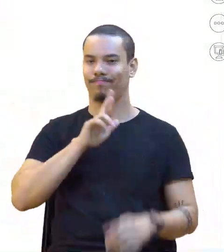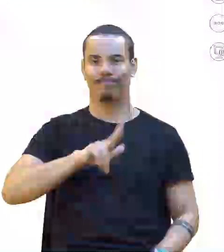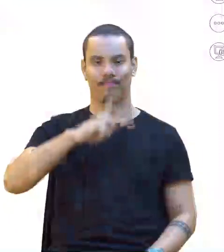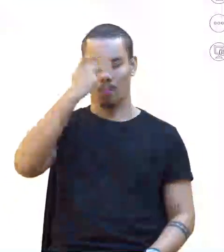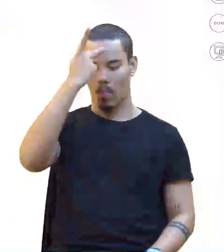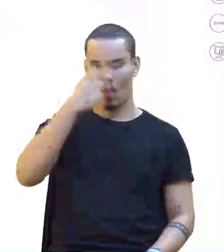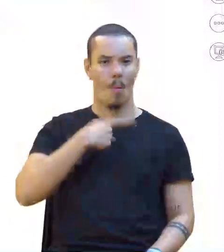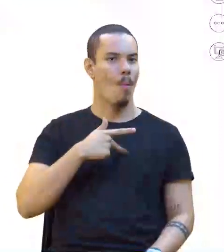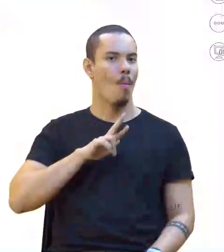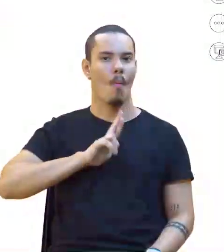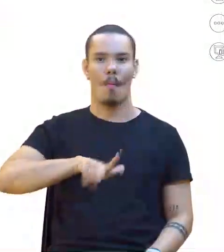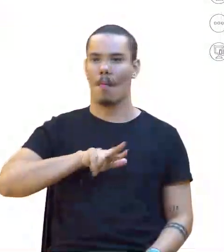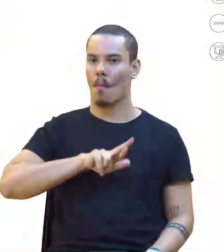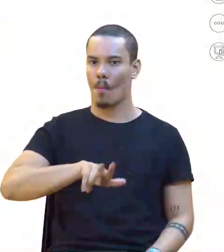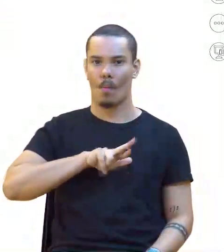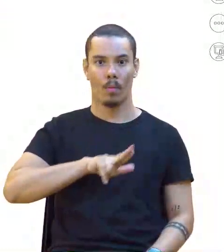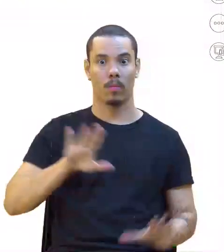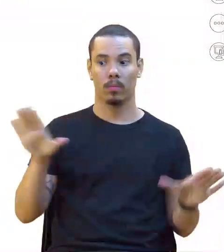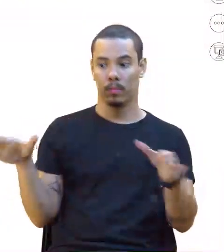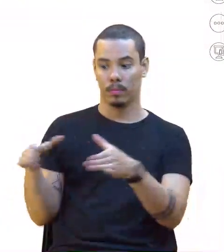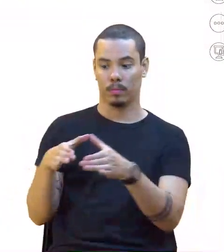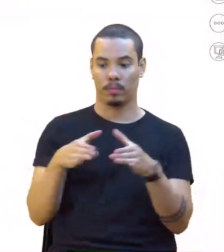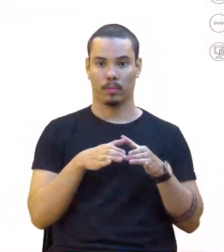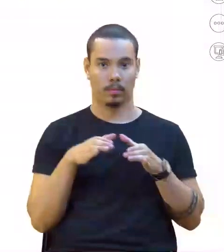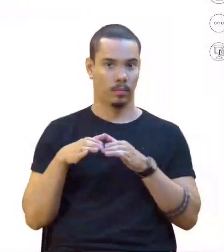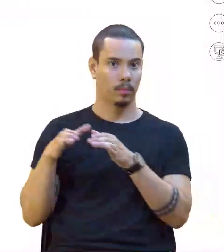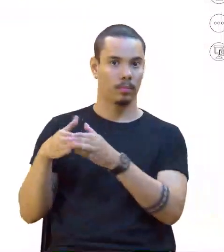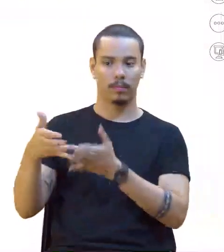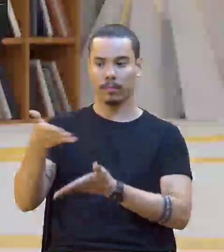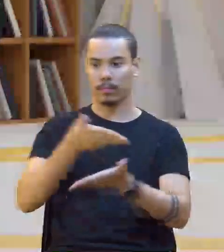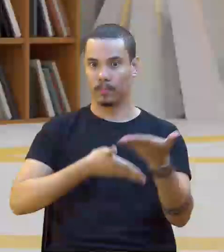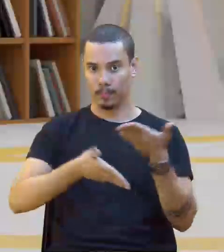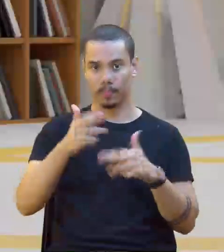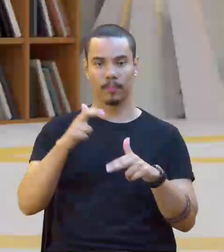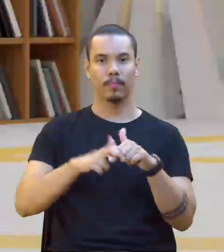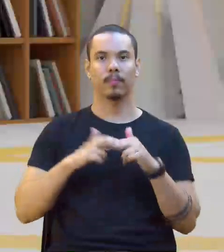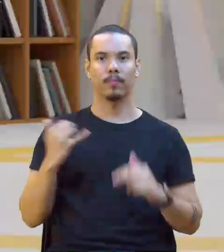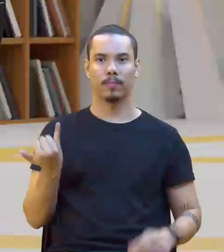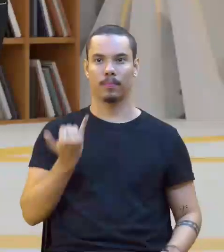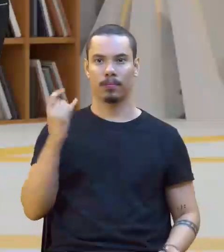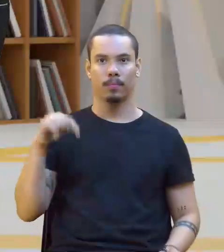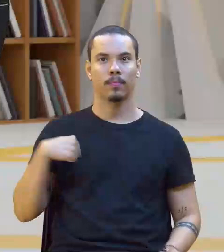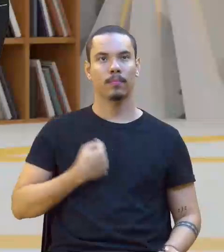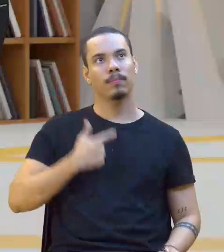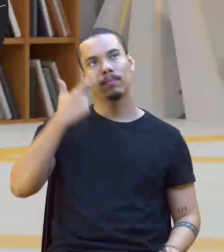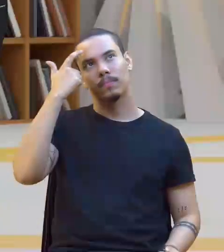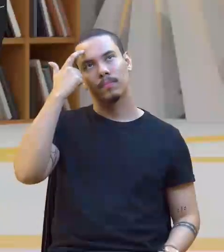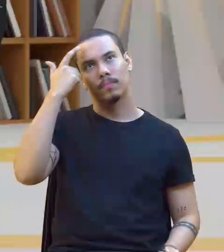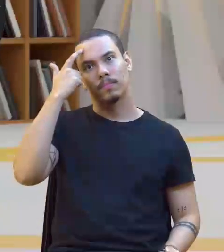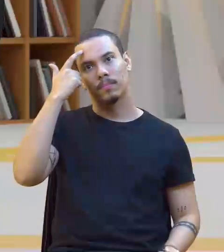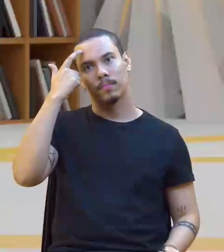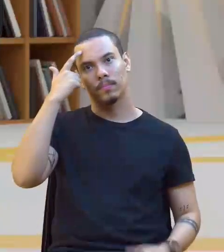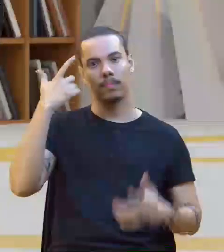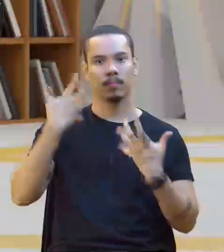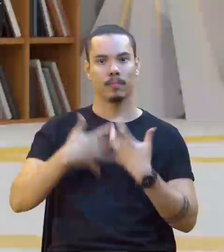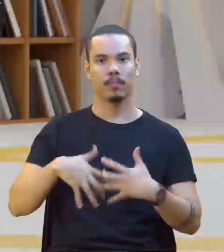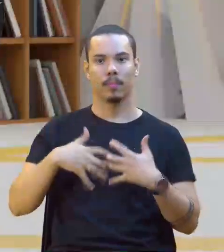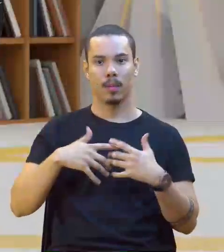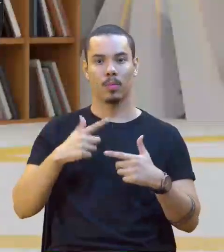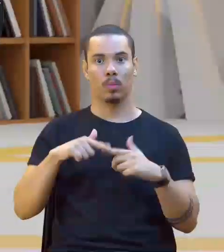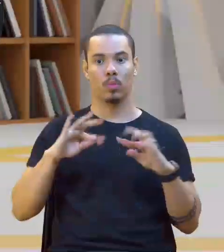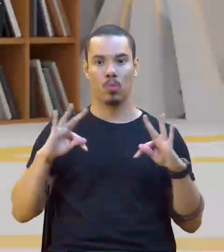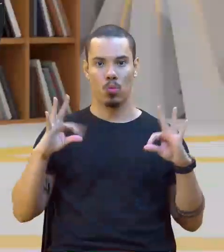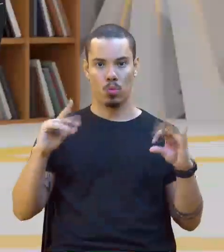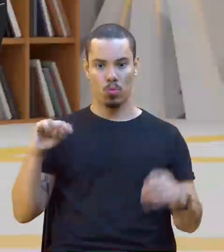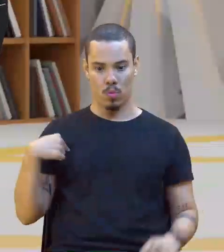individual, né, gente? Então, a gente, é importante o quê? A gente refletir que tudo que nós somos